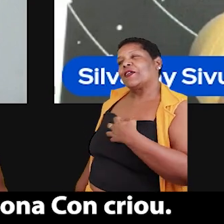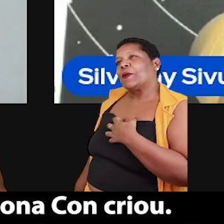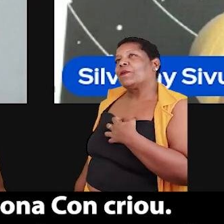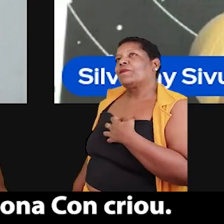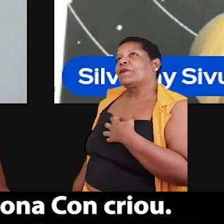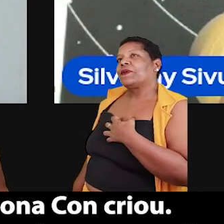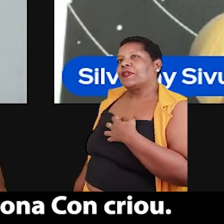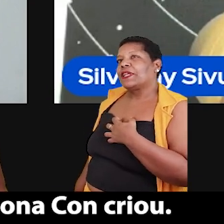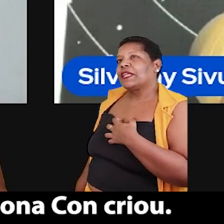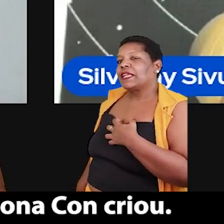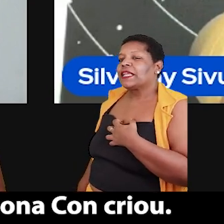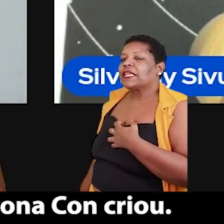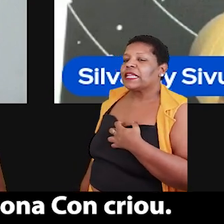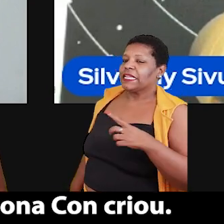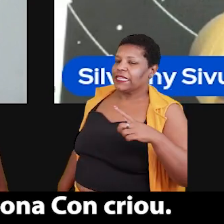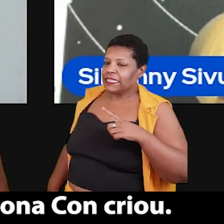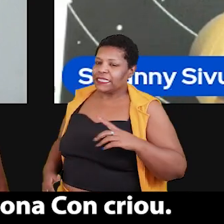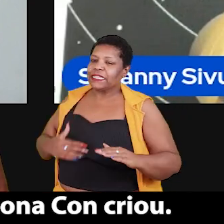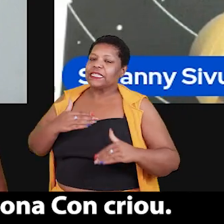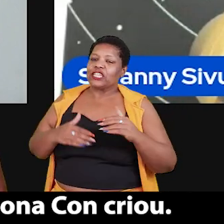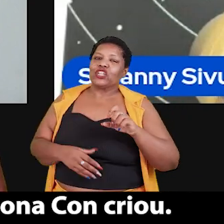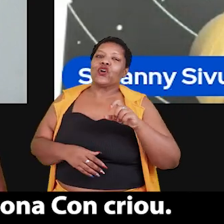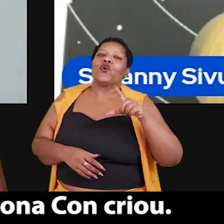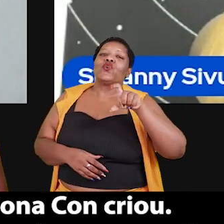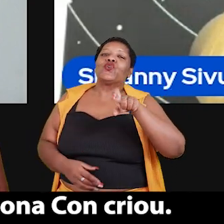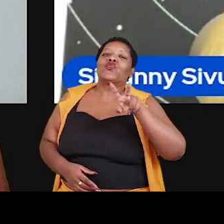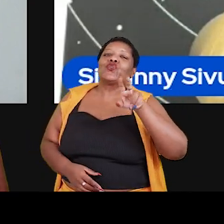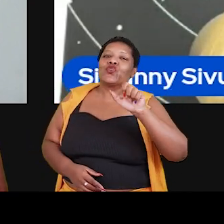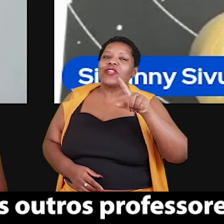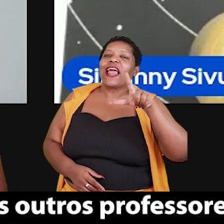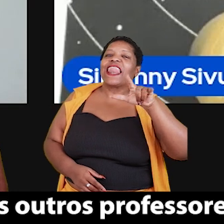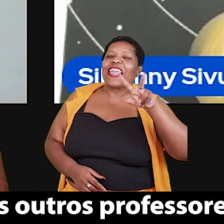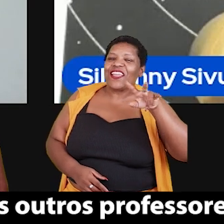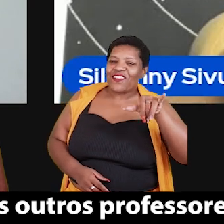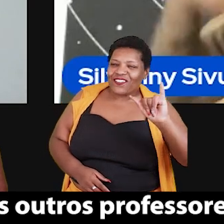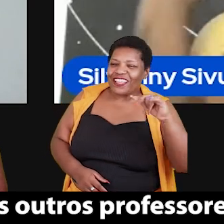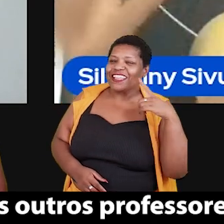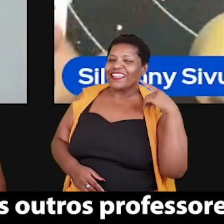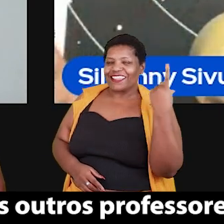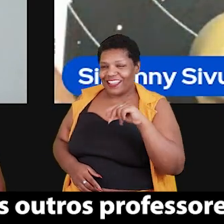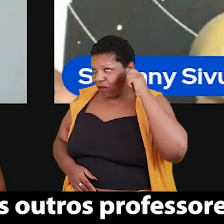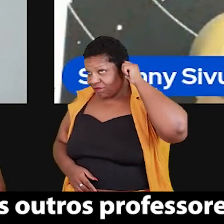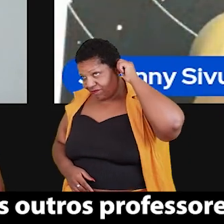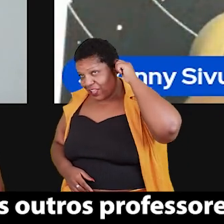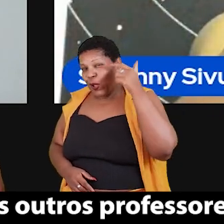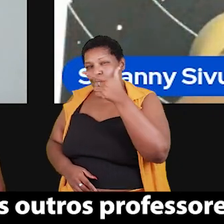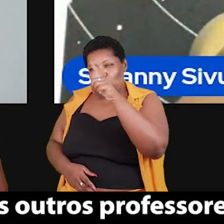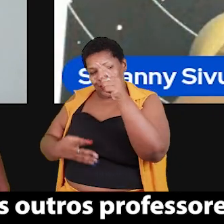Com criou, que o Xuxa Levi deu uma orelhada, sabe? E que tantos outros